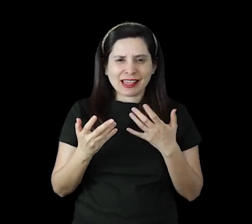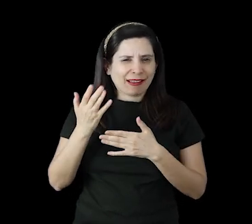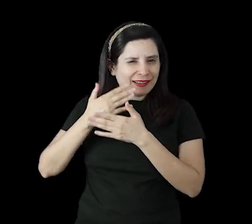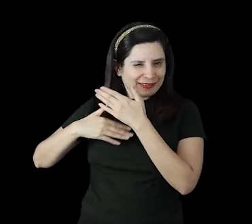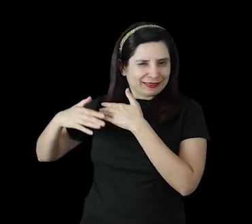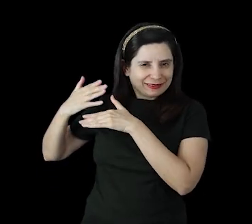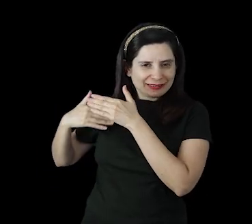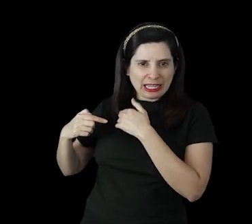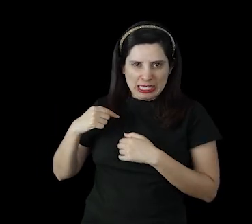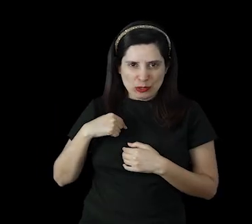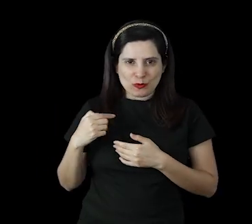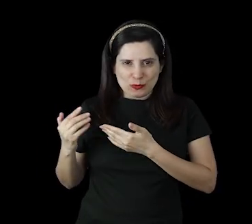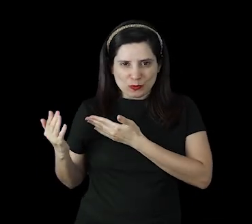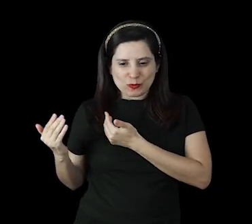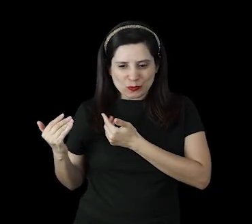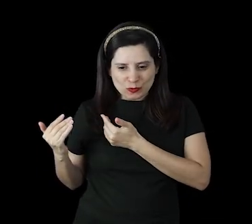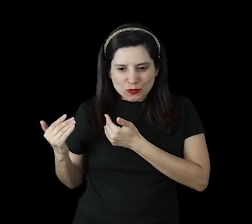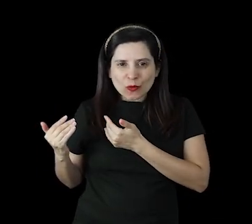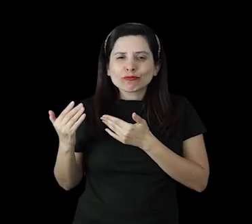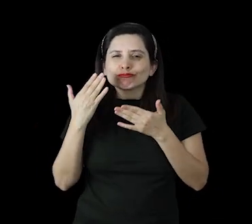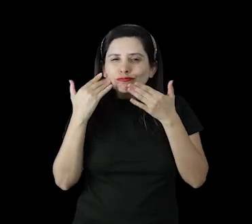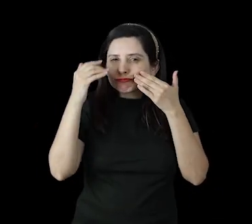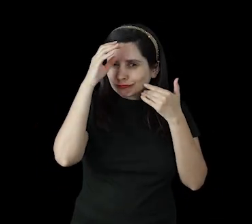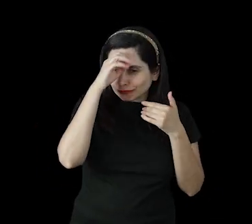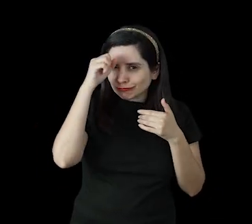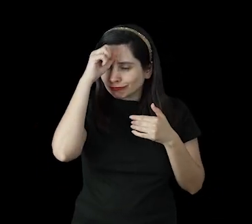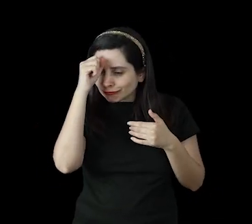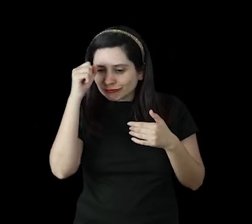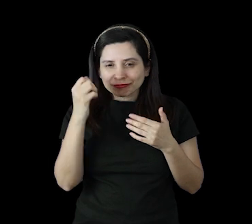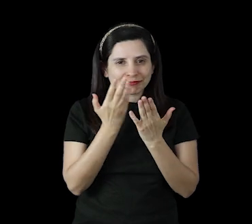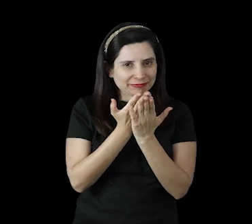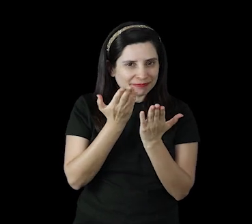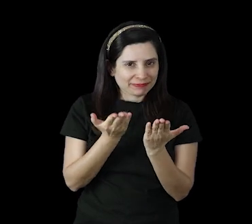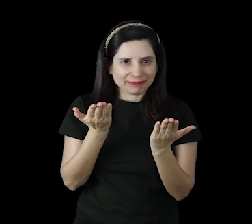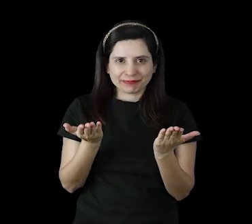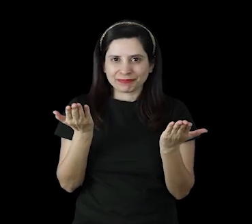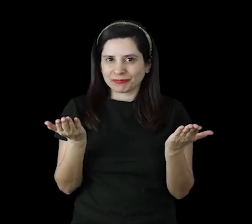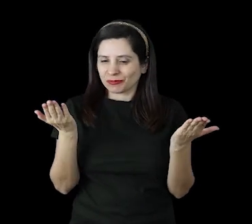lá, quando eu era mais nova e comecei a aprender a dramaturgia, eu tinha essa implicância,